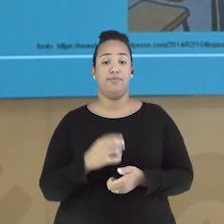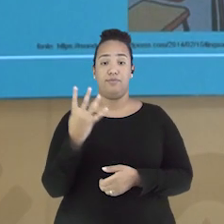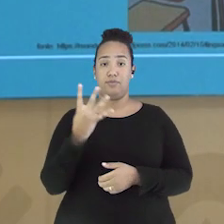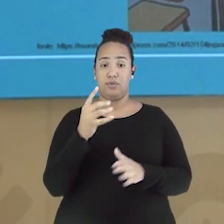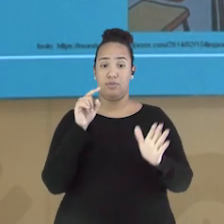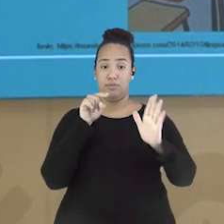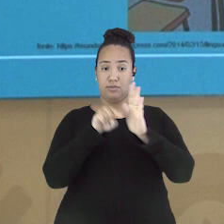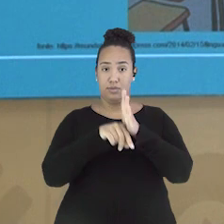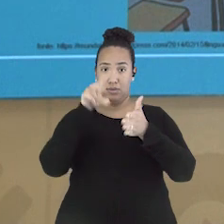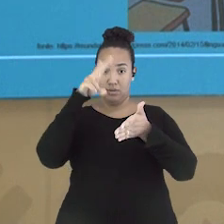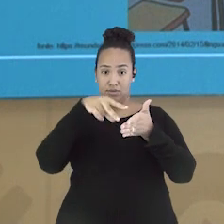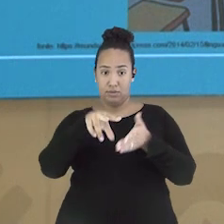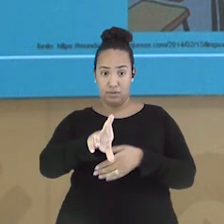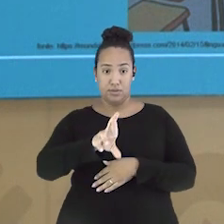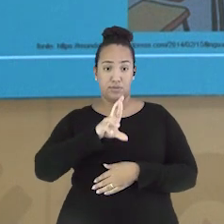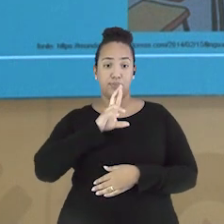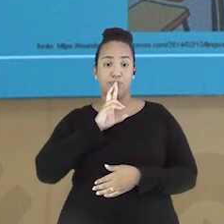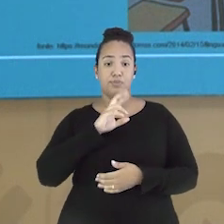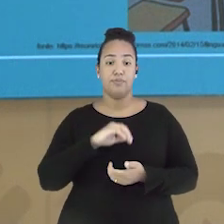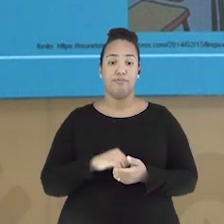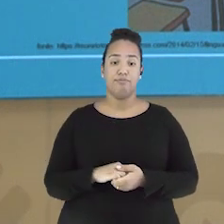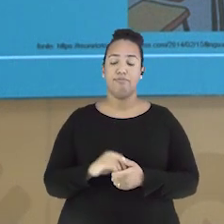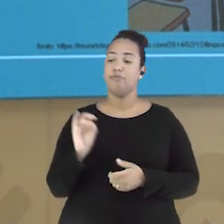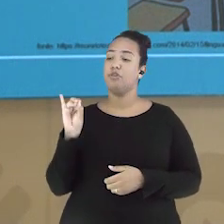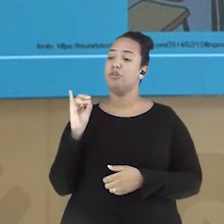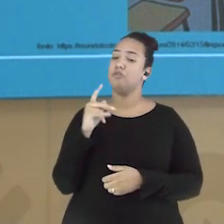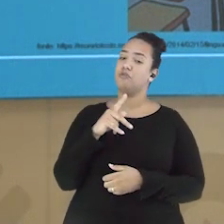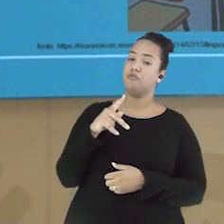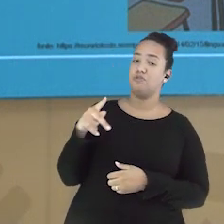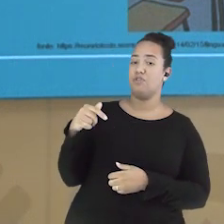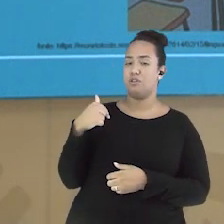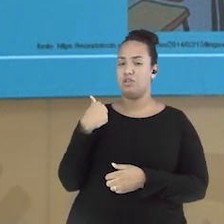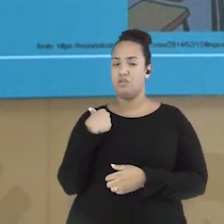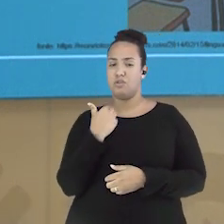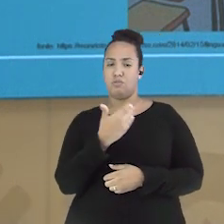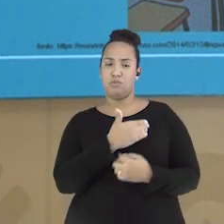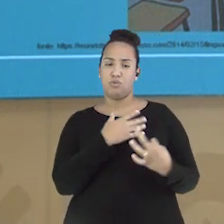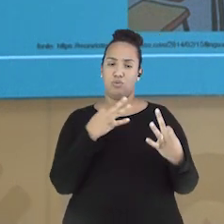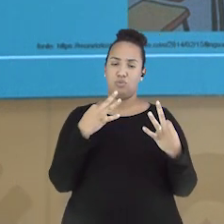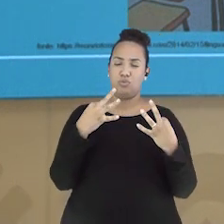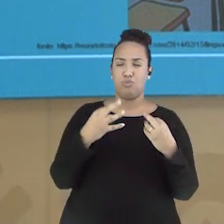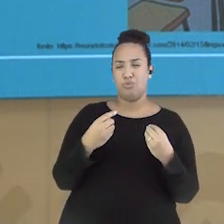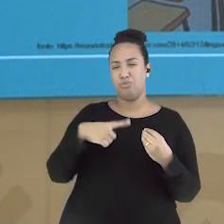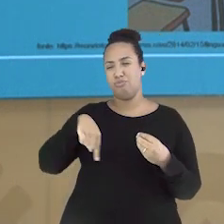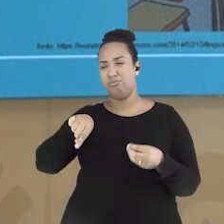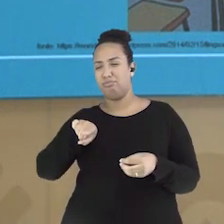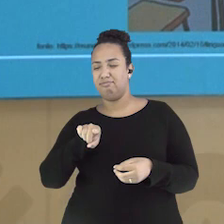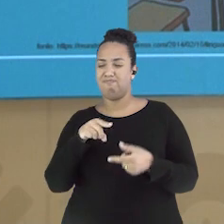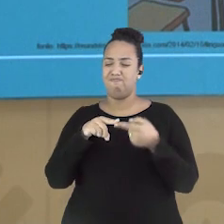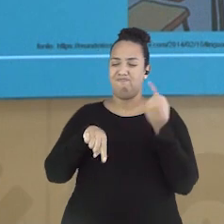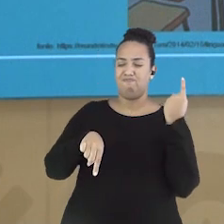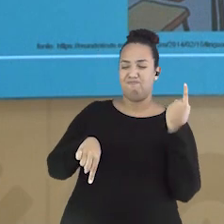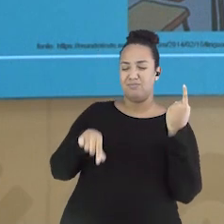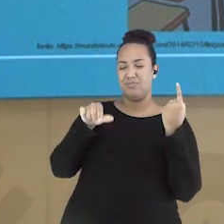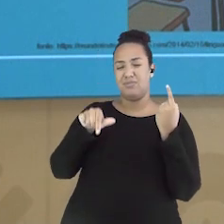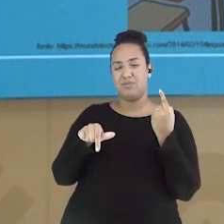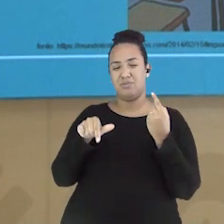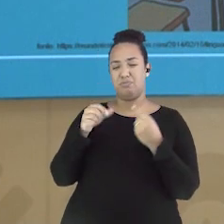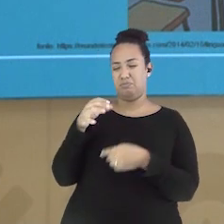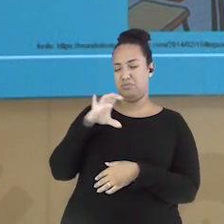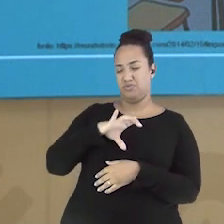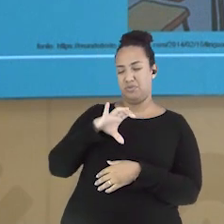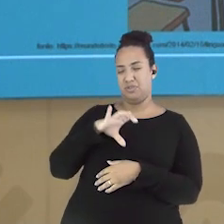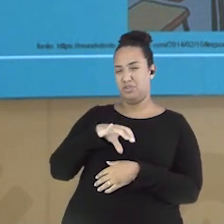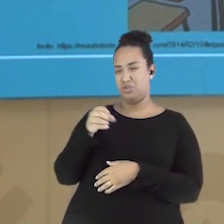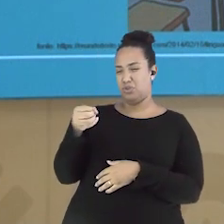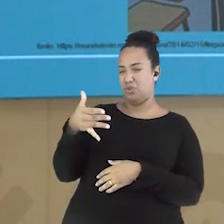4. Leia a charge e responda. Aí, professora, eu e os brother tudo, tipo assim, não estamos achando maneiras paradinhas do